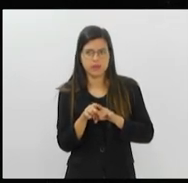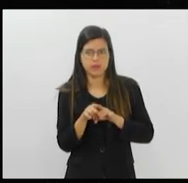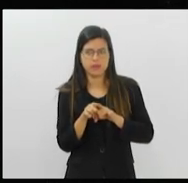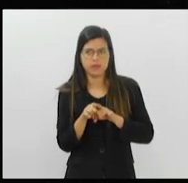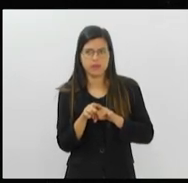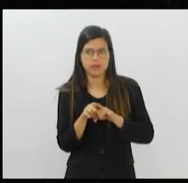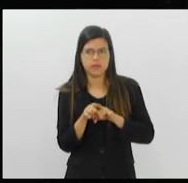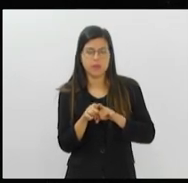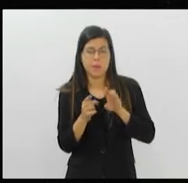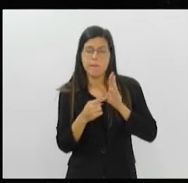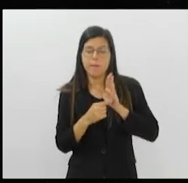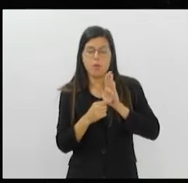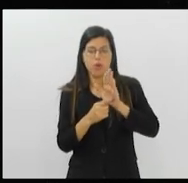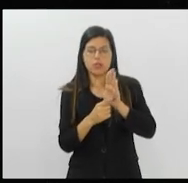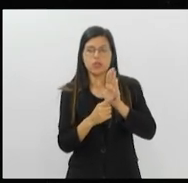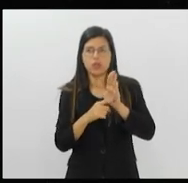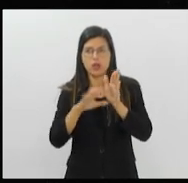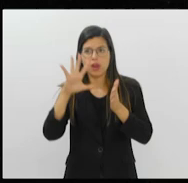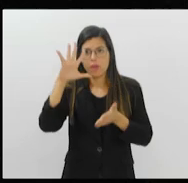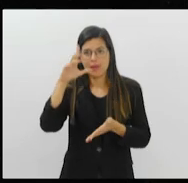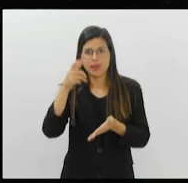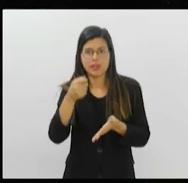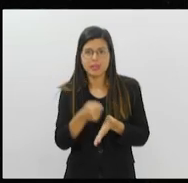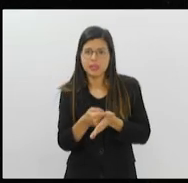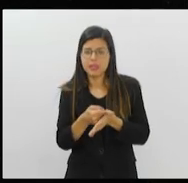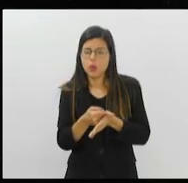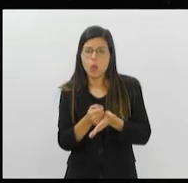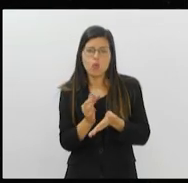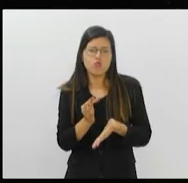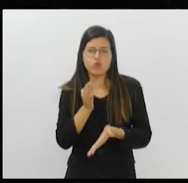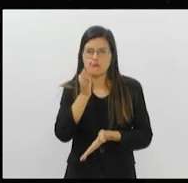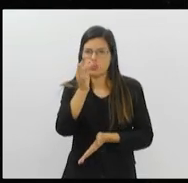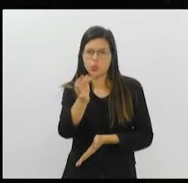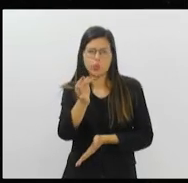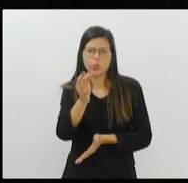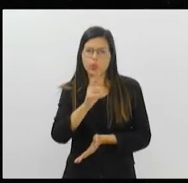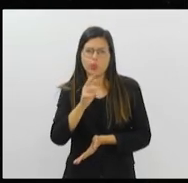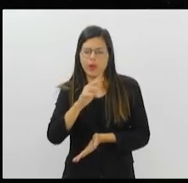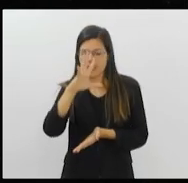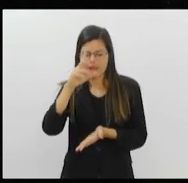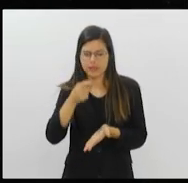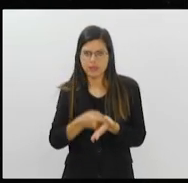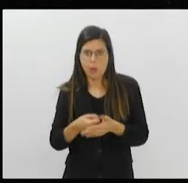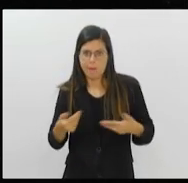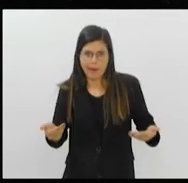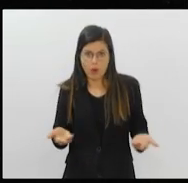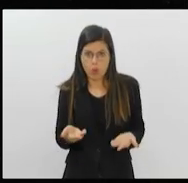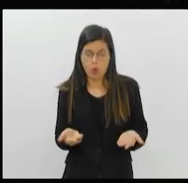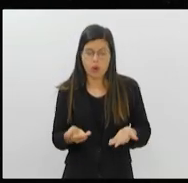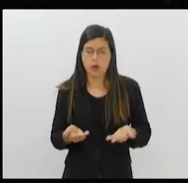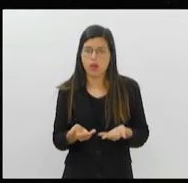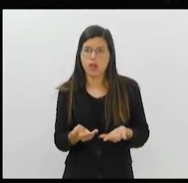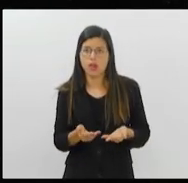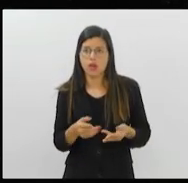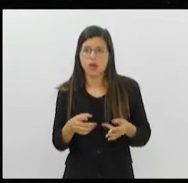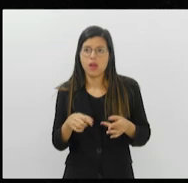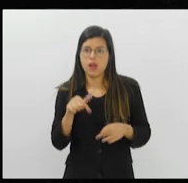que essa é uma decisão para o futuro e não para o presente, porque também diz